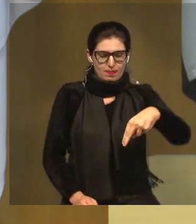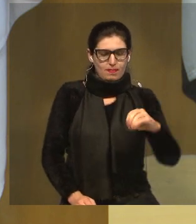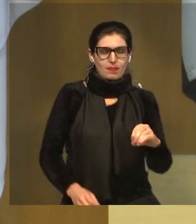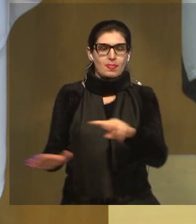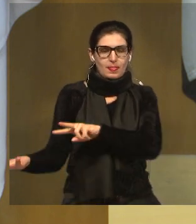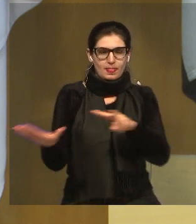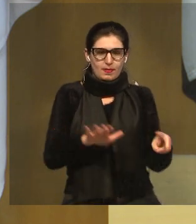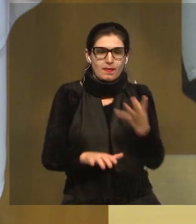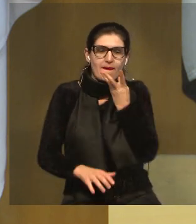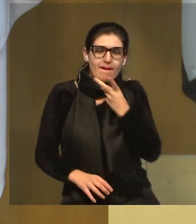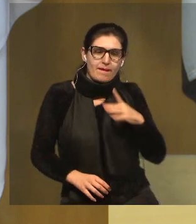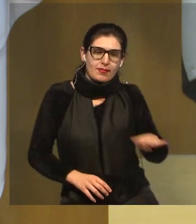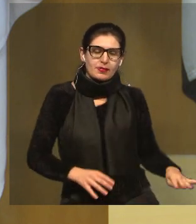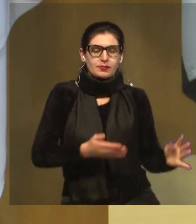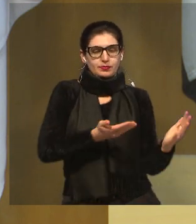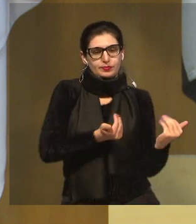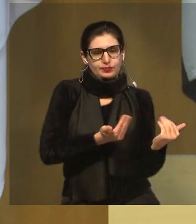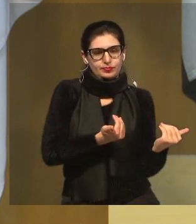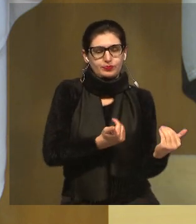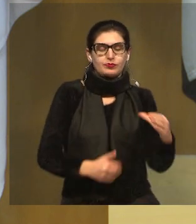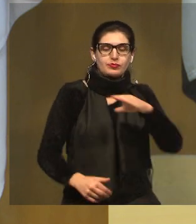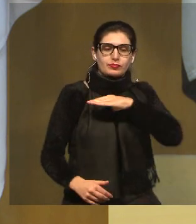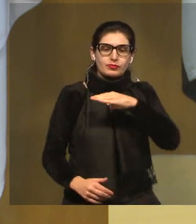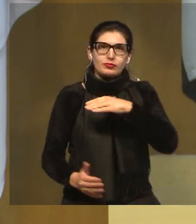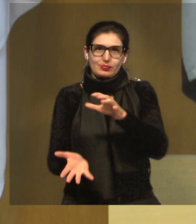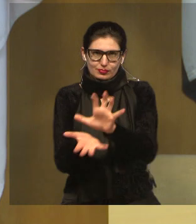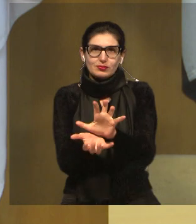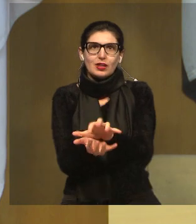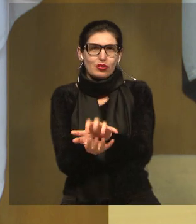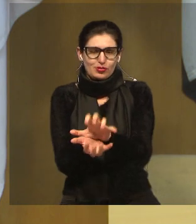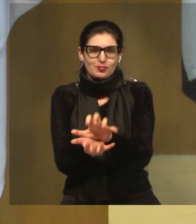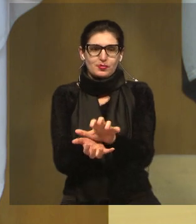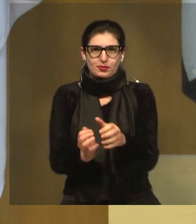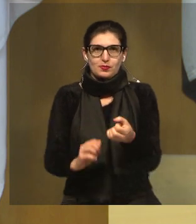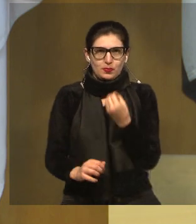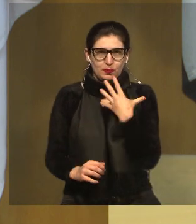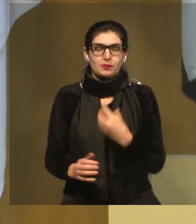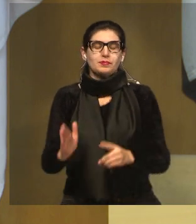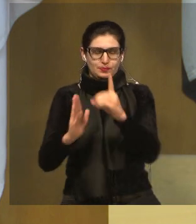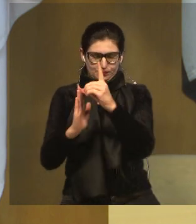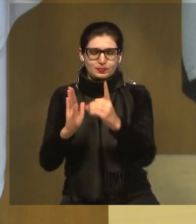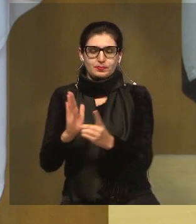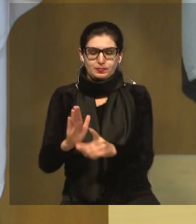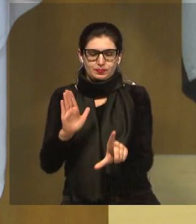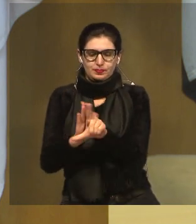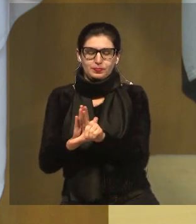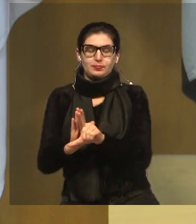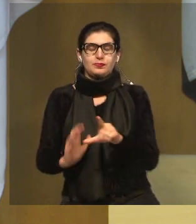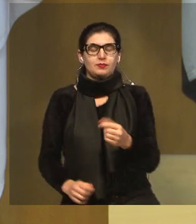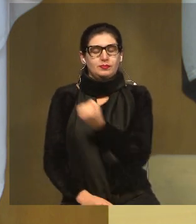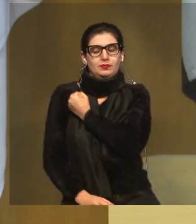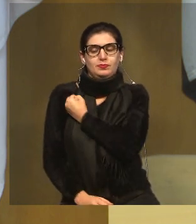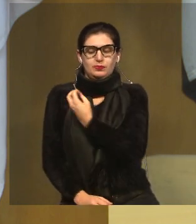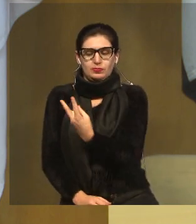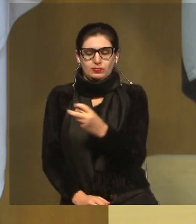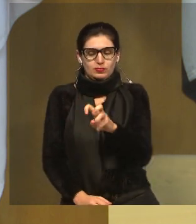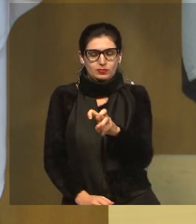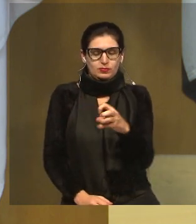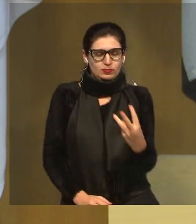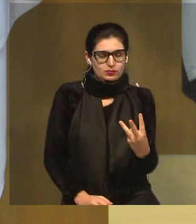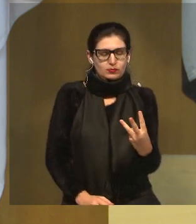da Criança e do Adolescente no município de Jacareí. E o Decreto Legislativo número 253,